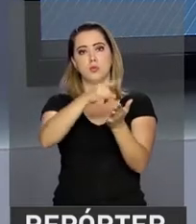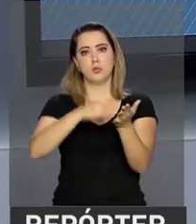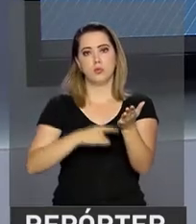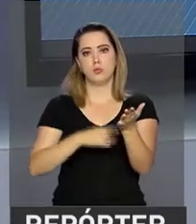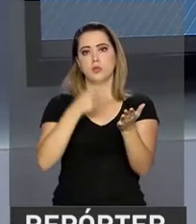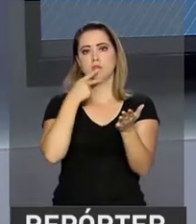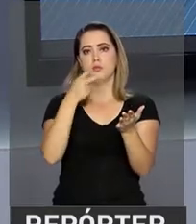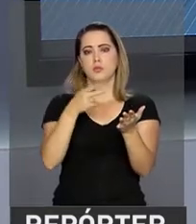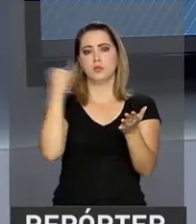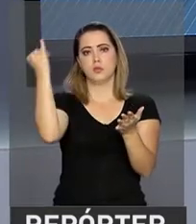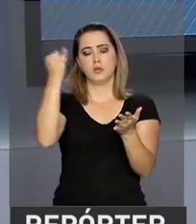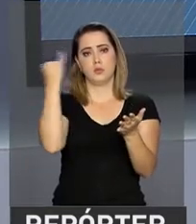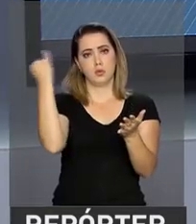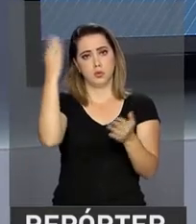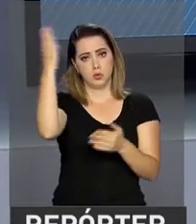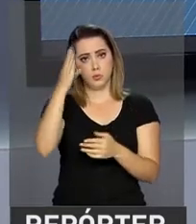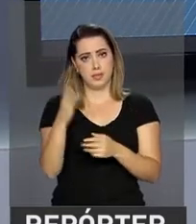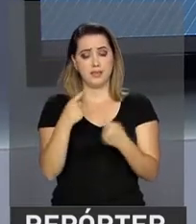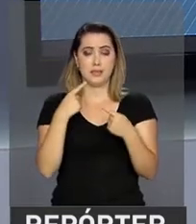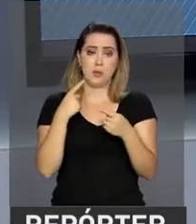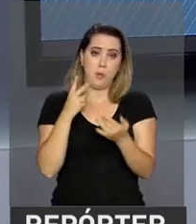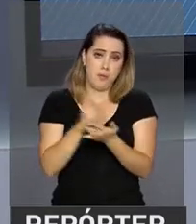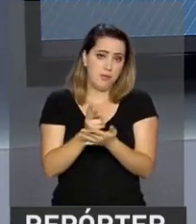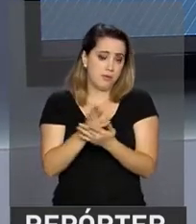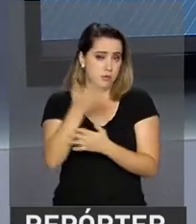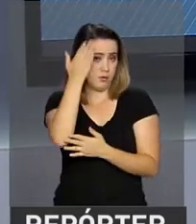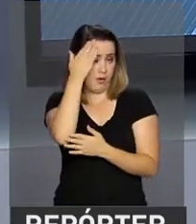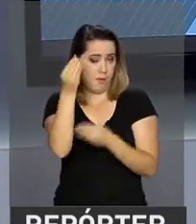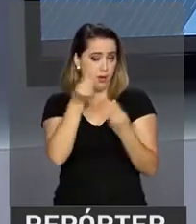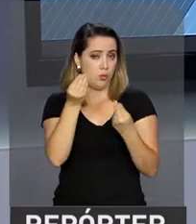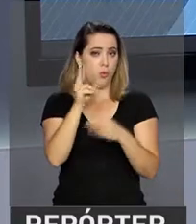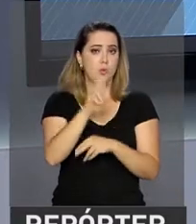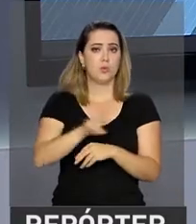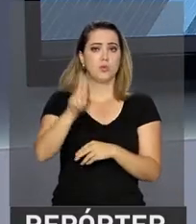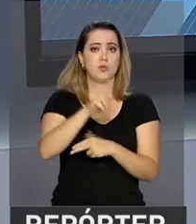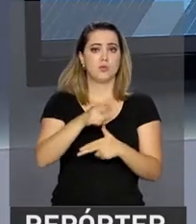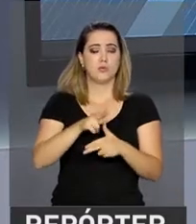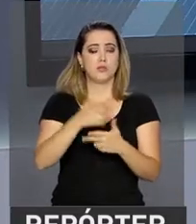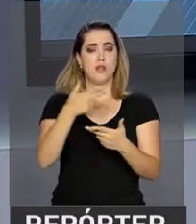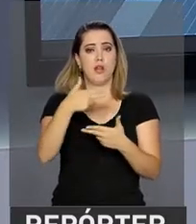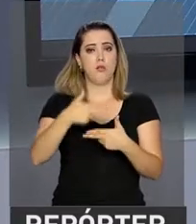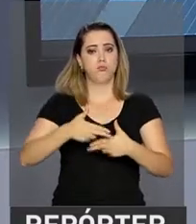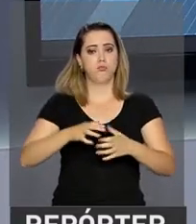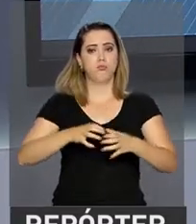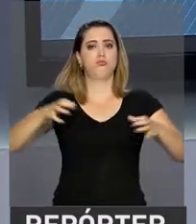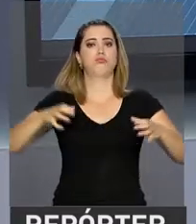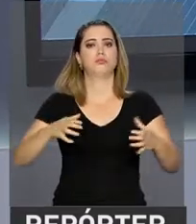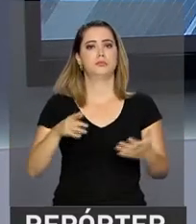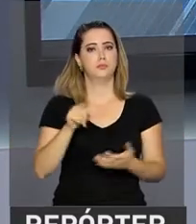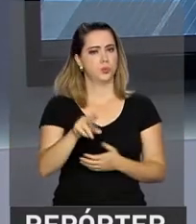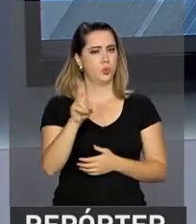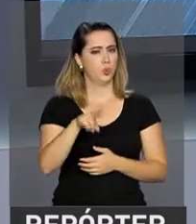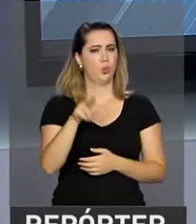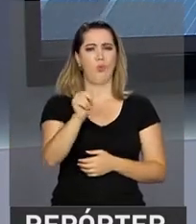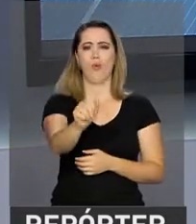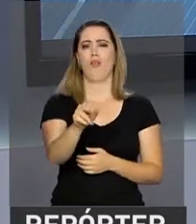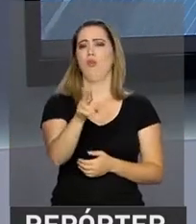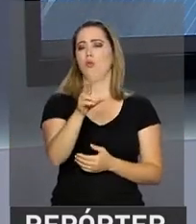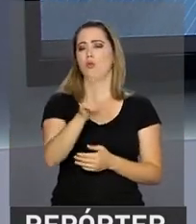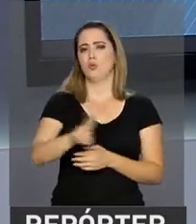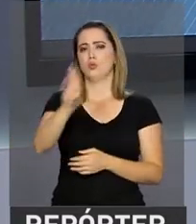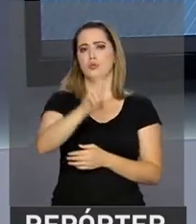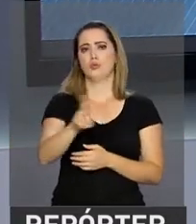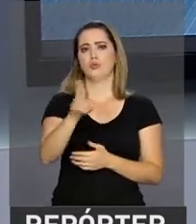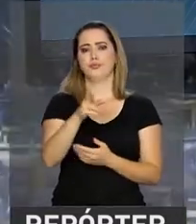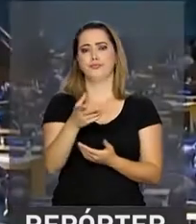e destacou que o Brasil, apesar de dominar o conhecimento nuclear, nunca usou essa tecnologia para fins não